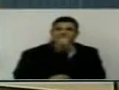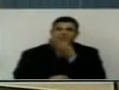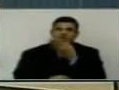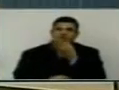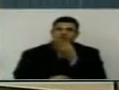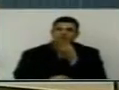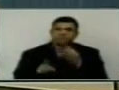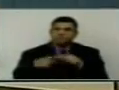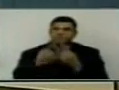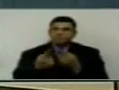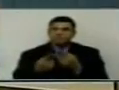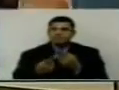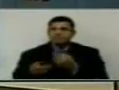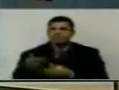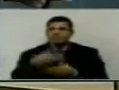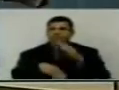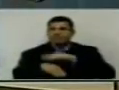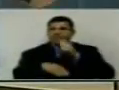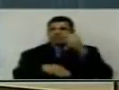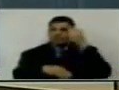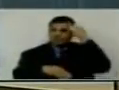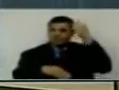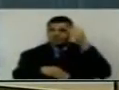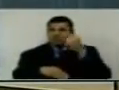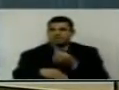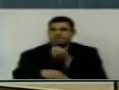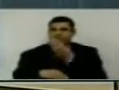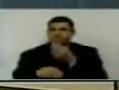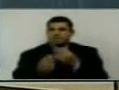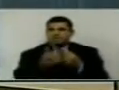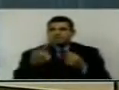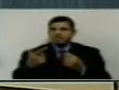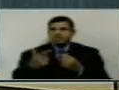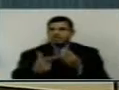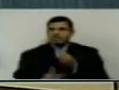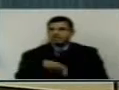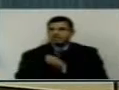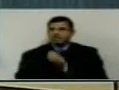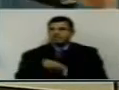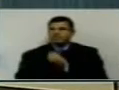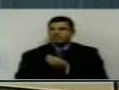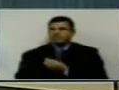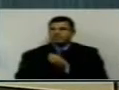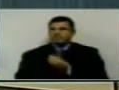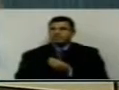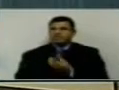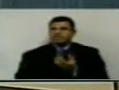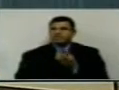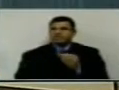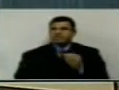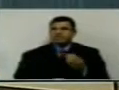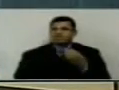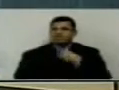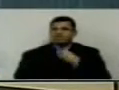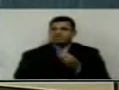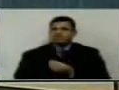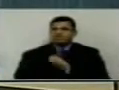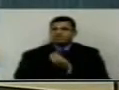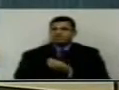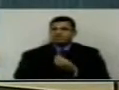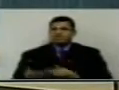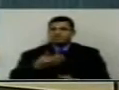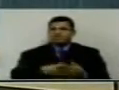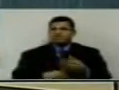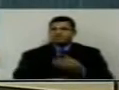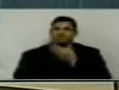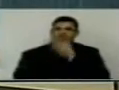bem, mas é melhor pensar, ainda bem os 12 anos que eu vivi com ele. E é assim que eu guardo para a minha vida e para a